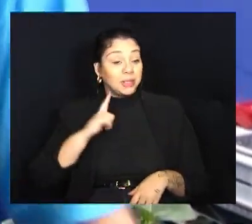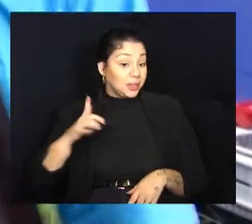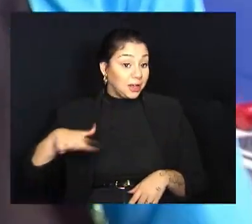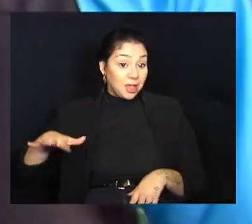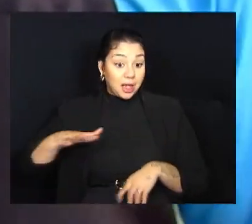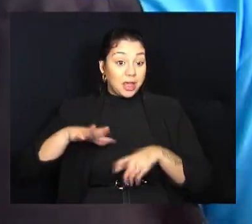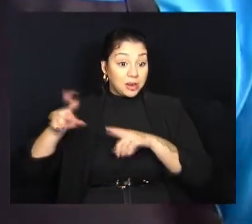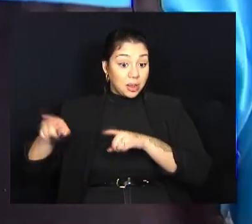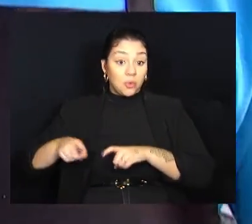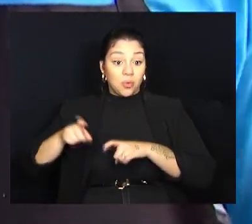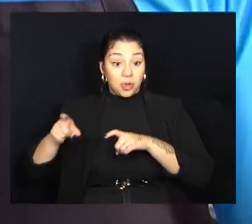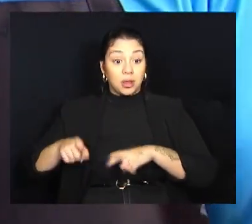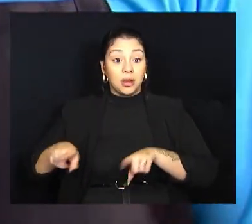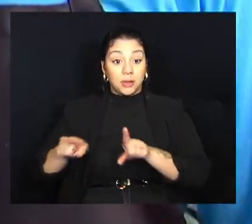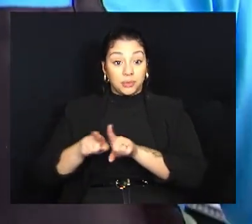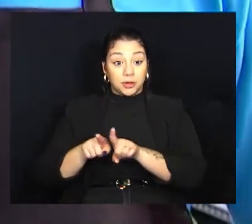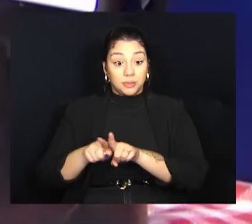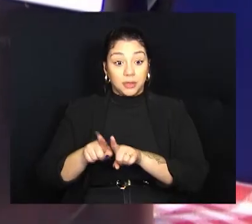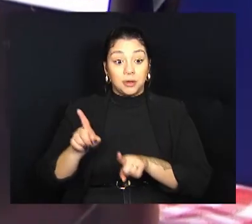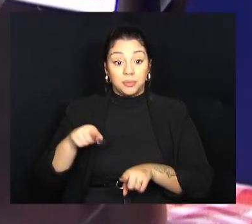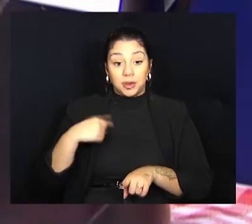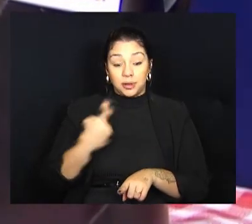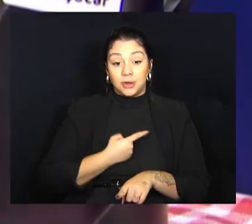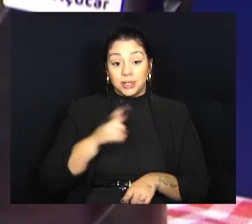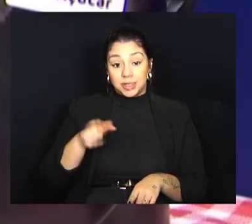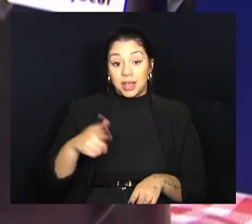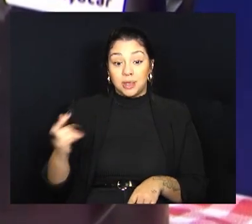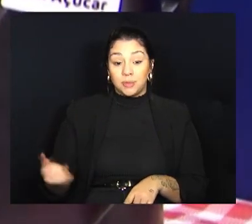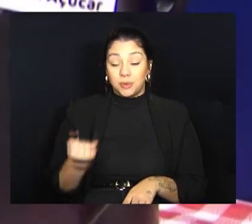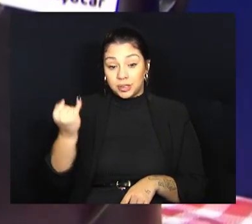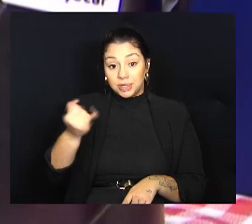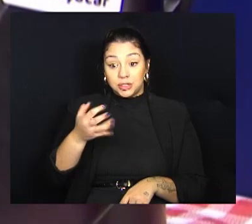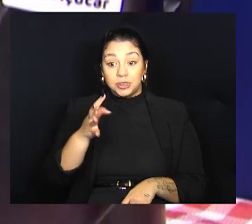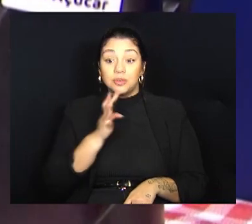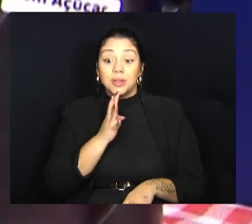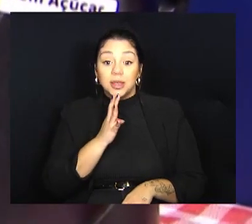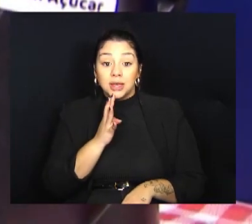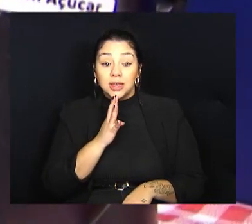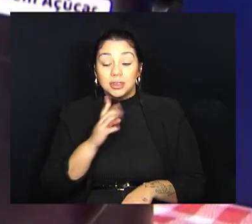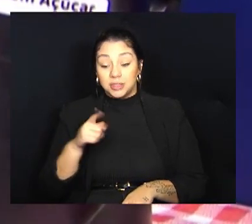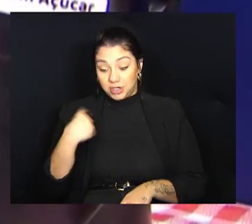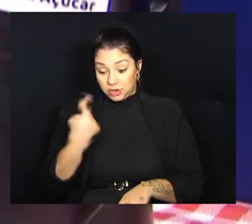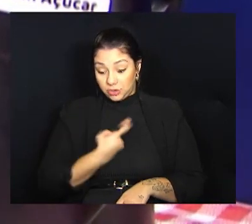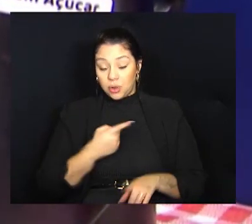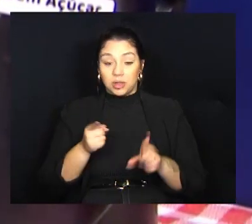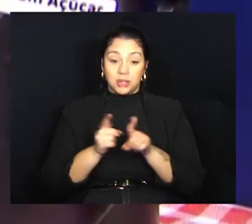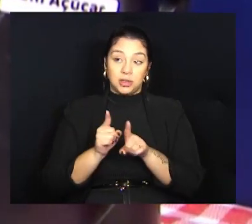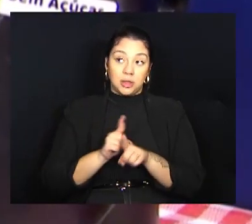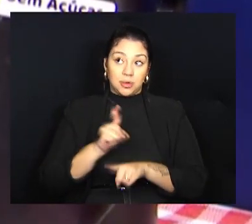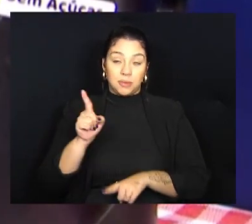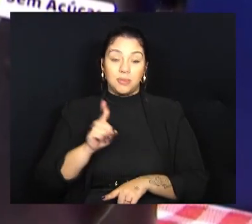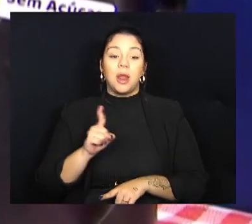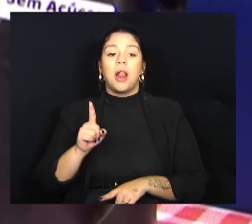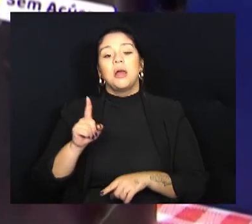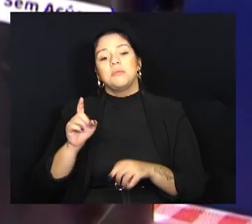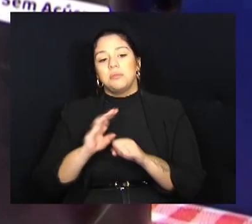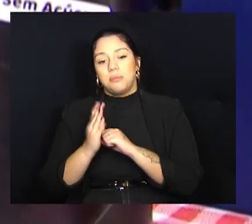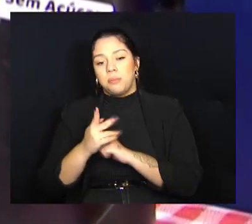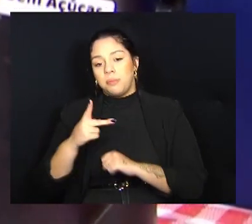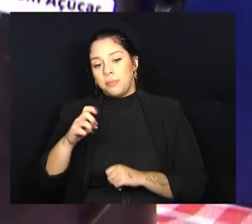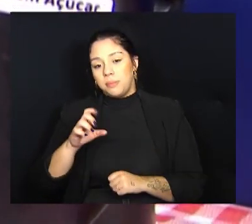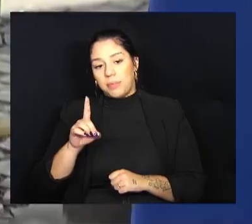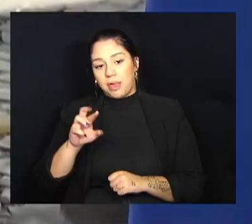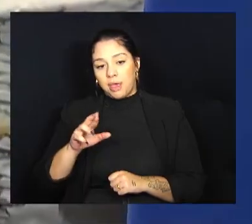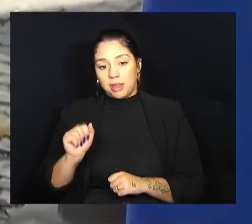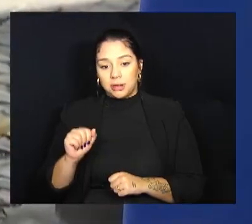também, né? Então, para a gente é muito importante o pessoal conhecer, não só a gente, como o pessoal da Pedra Branca, o pessoal de Joaquim Gídio, né? Toda a região de